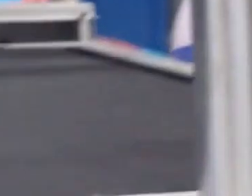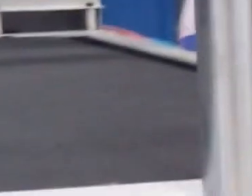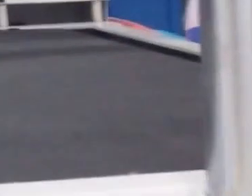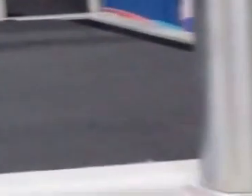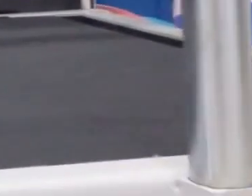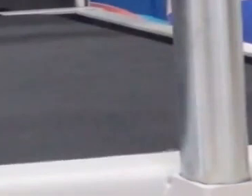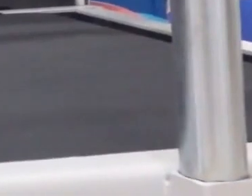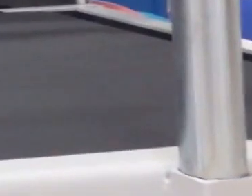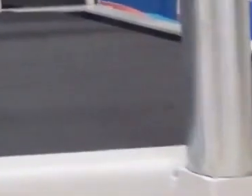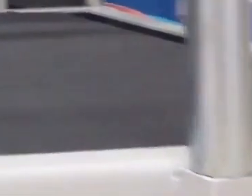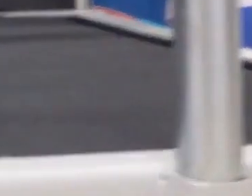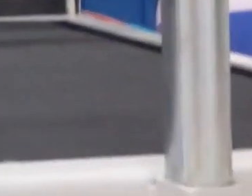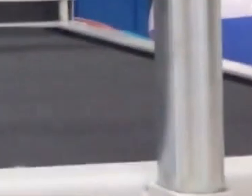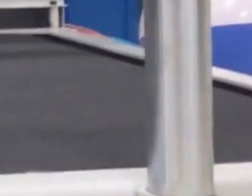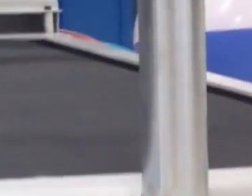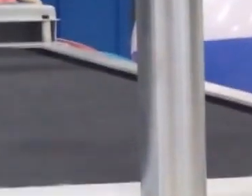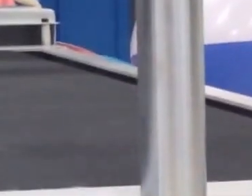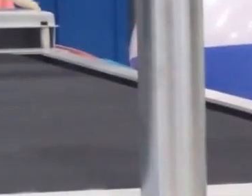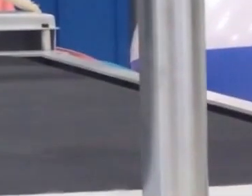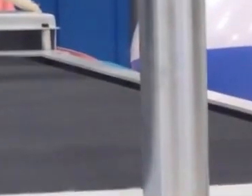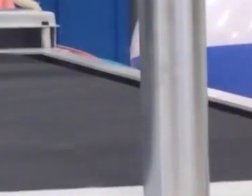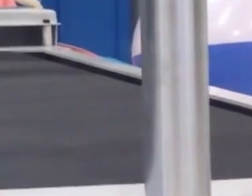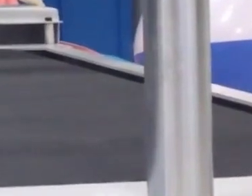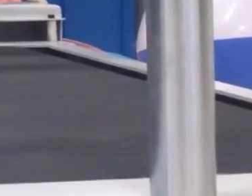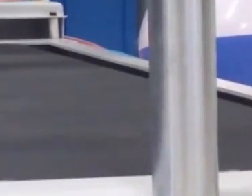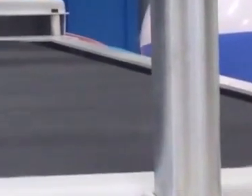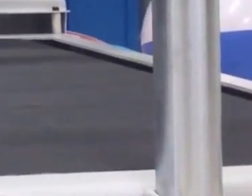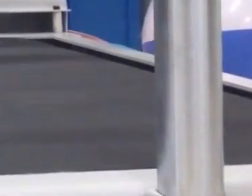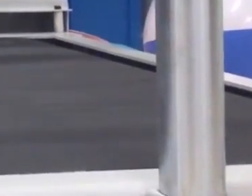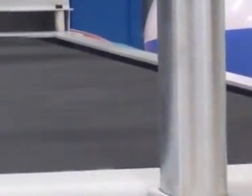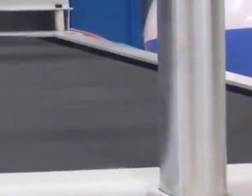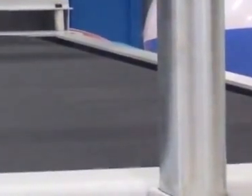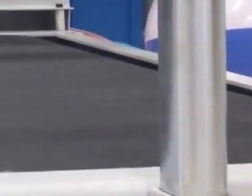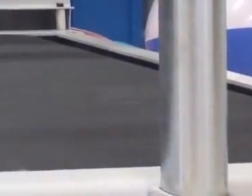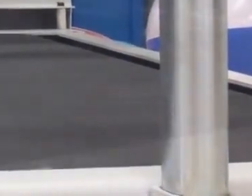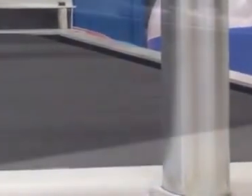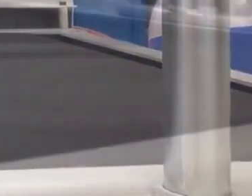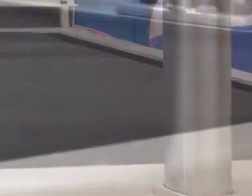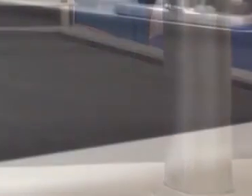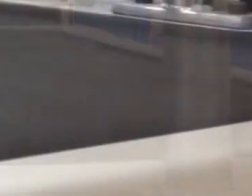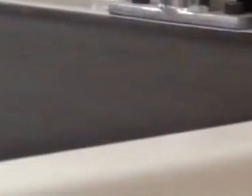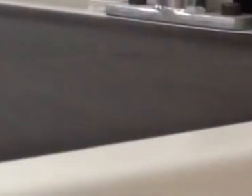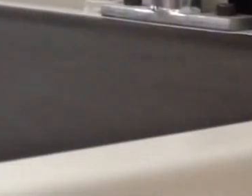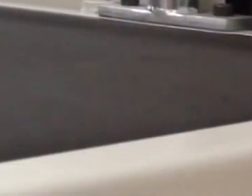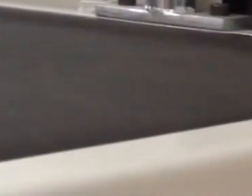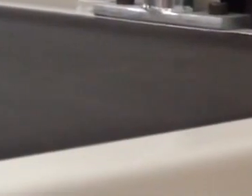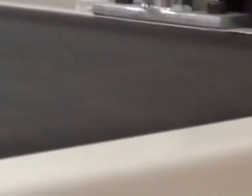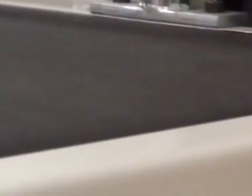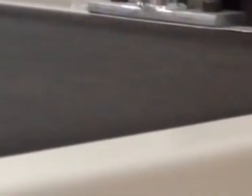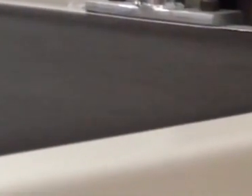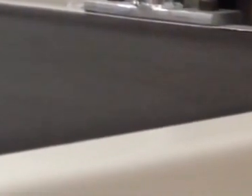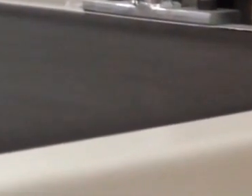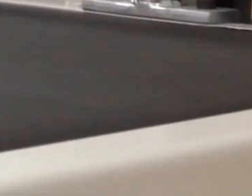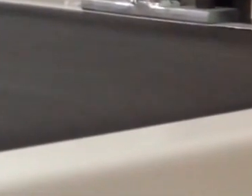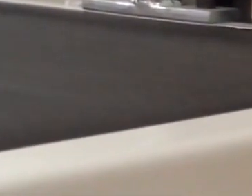Há também a hipocondroplasia, que é um distúrbio genético que resulta na má formação da cartilagem